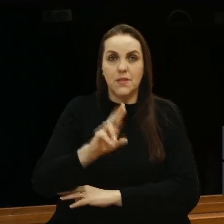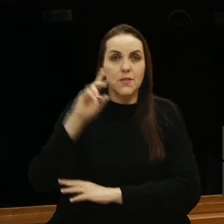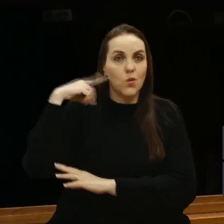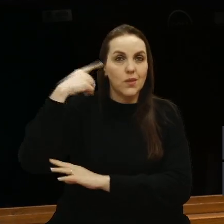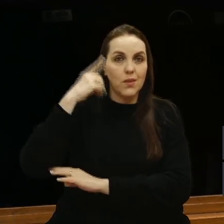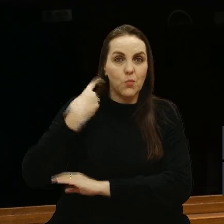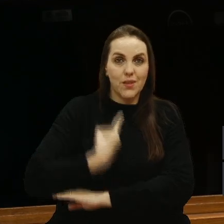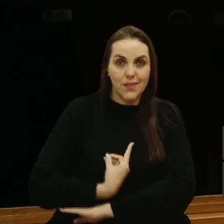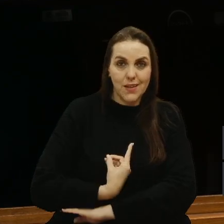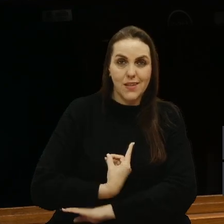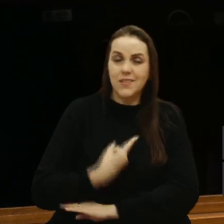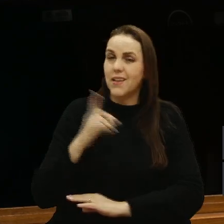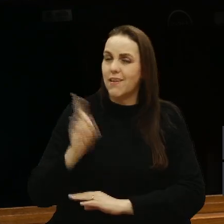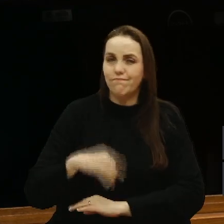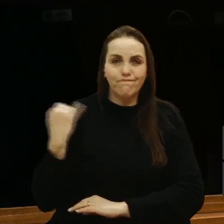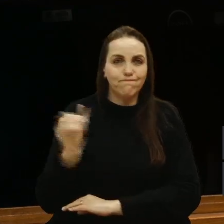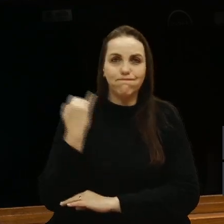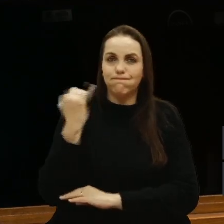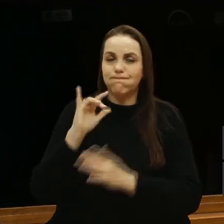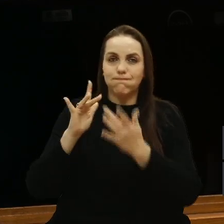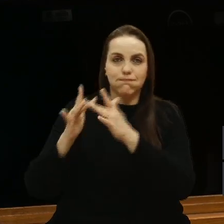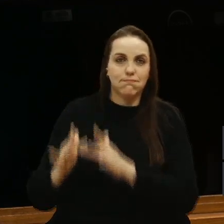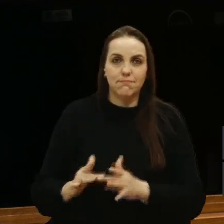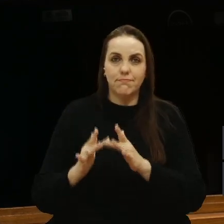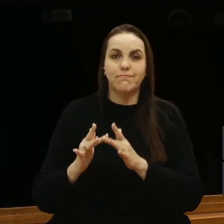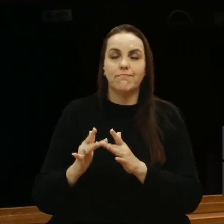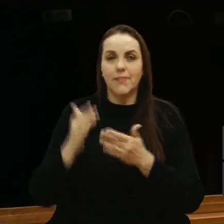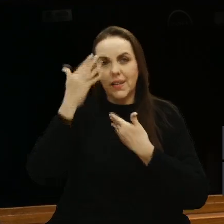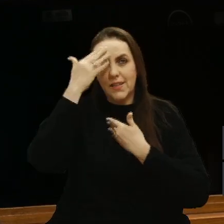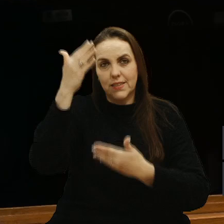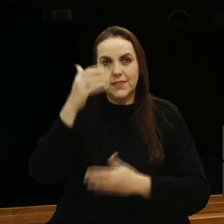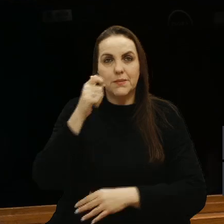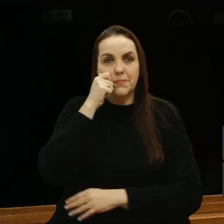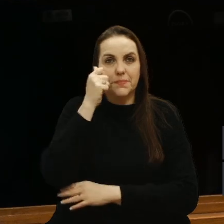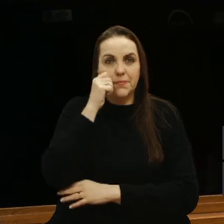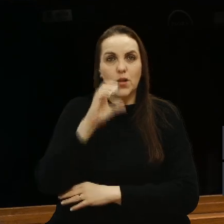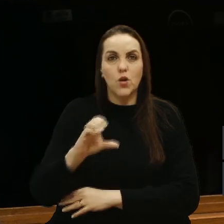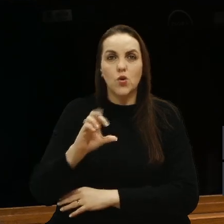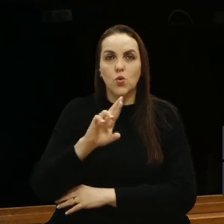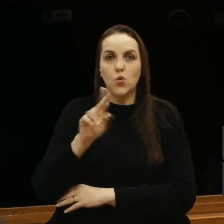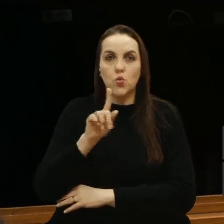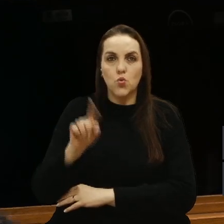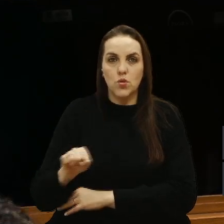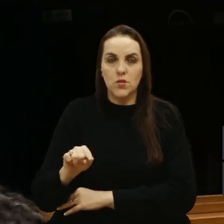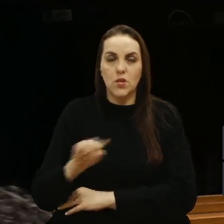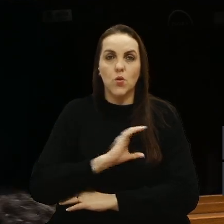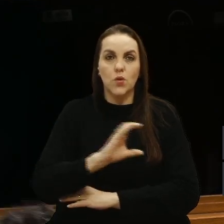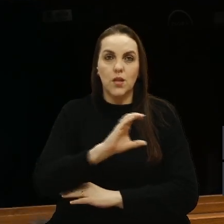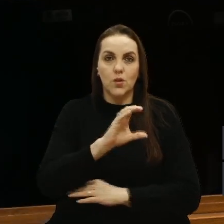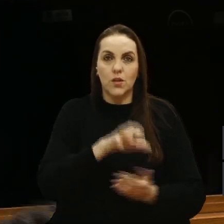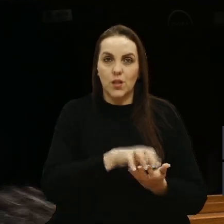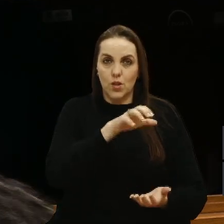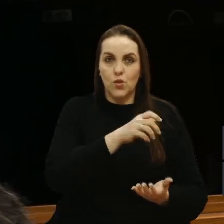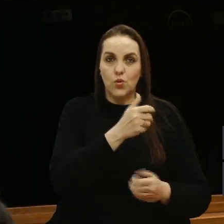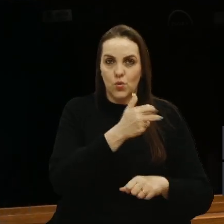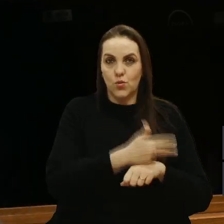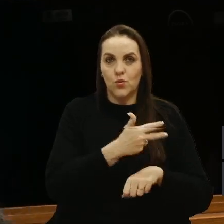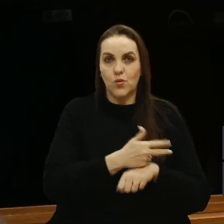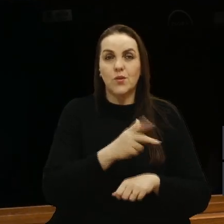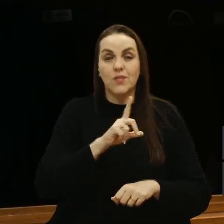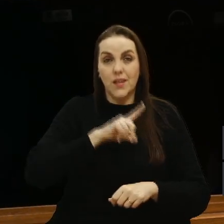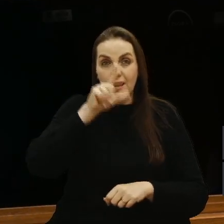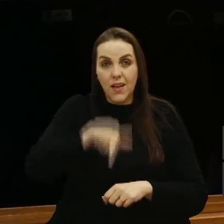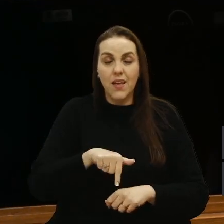foi alguém essencial nessa articulação. Agradecer a presença do Cruz, que é da nossa Coordenadoria do Idoso, é um homem sempre empenhado nas